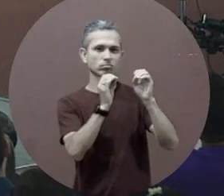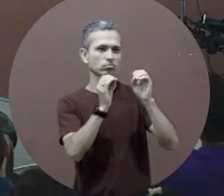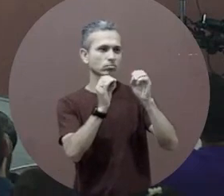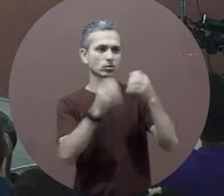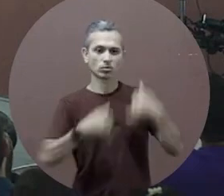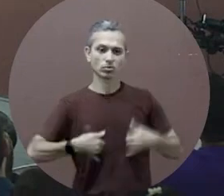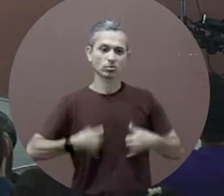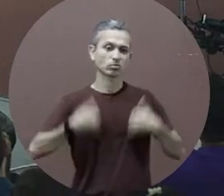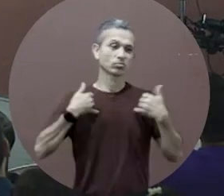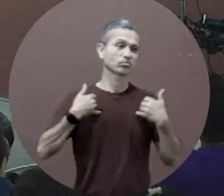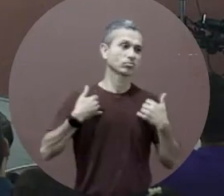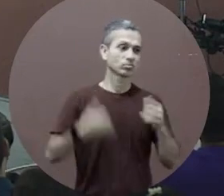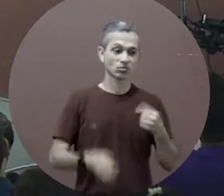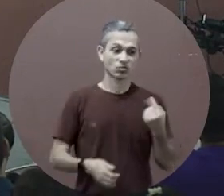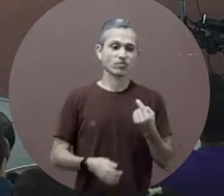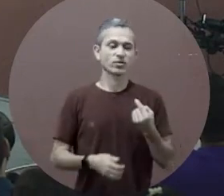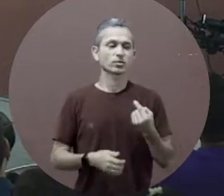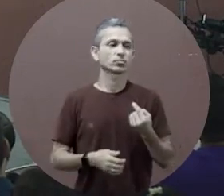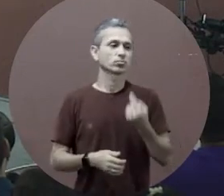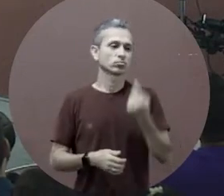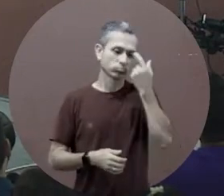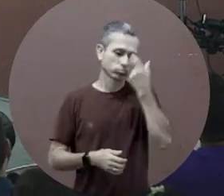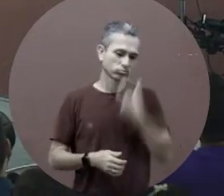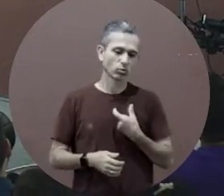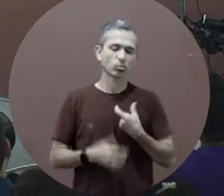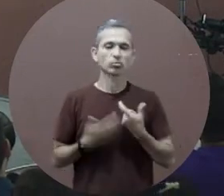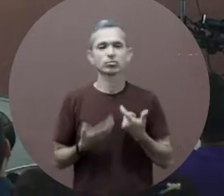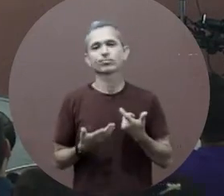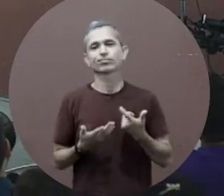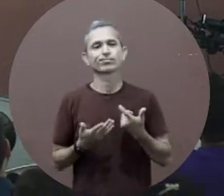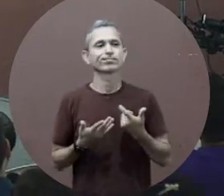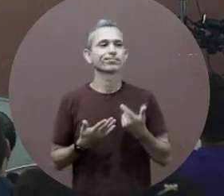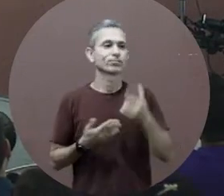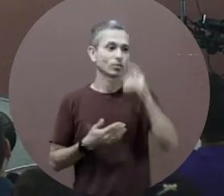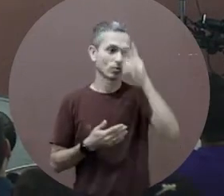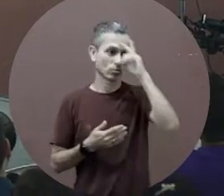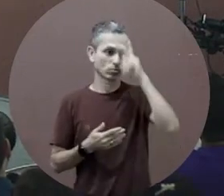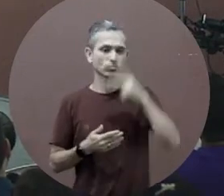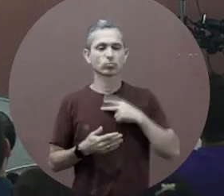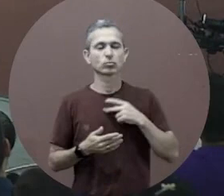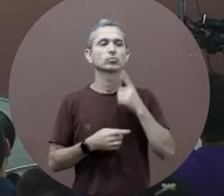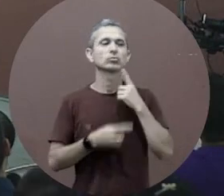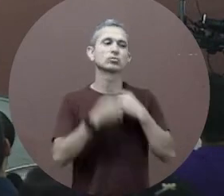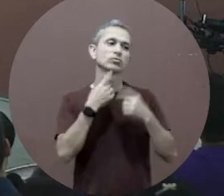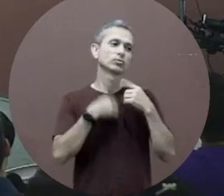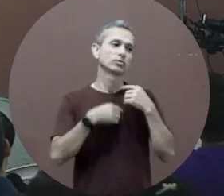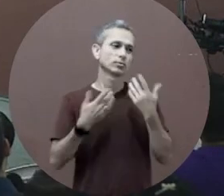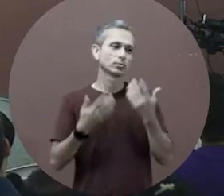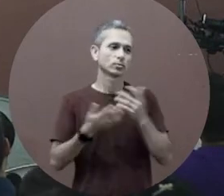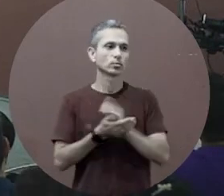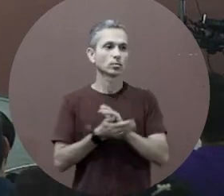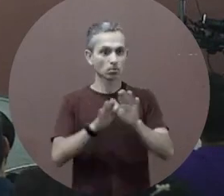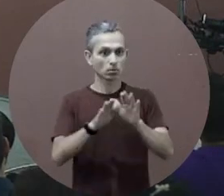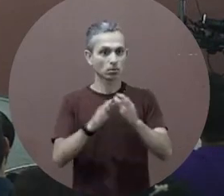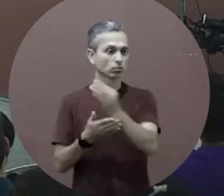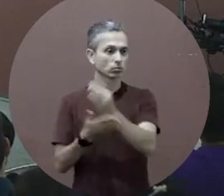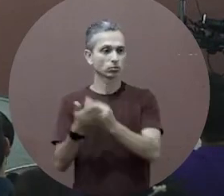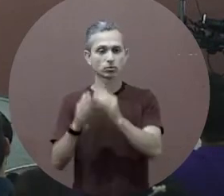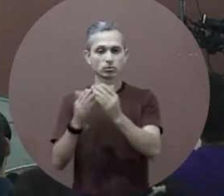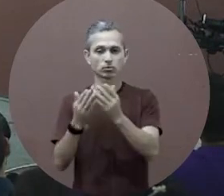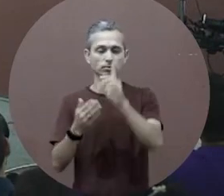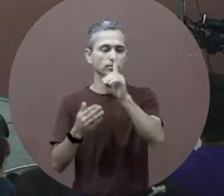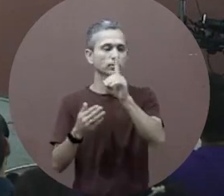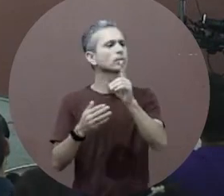uma vida isolada em si mesmo, para seu próprio propósito. Mas o texto bíblico nos diz que